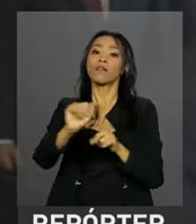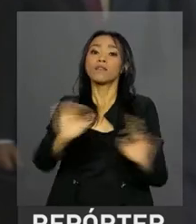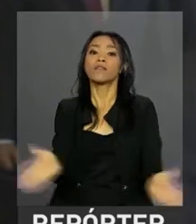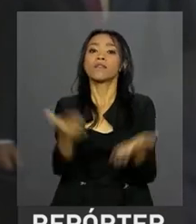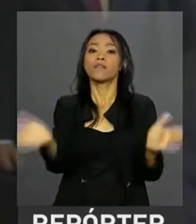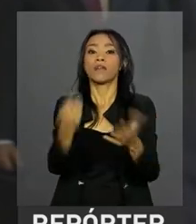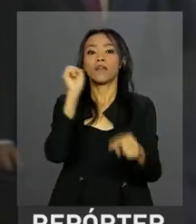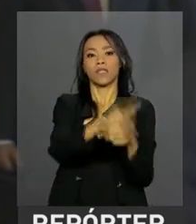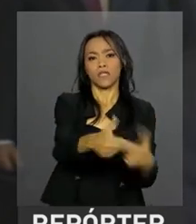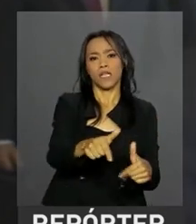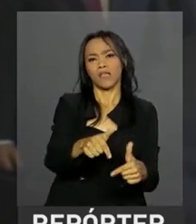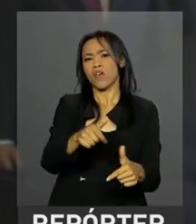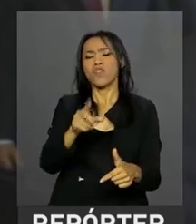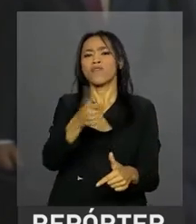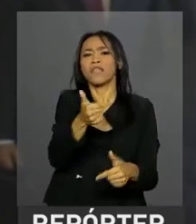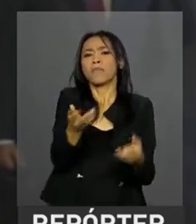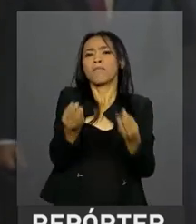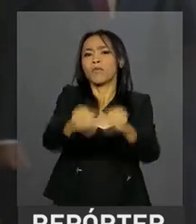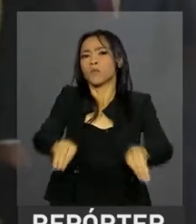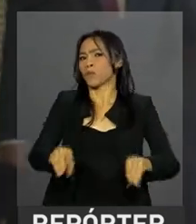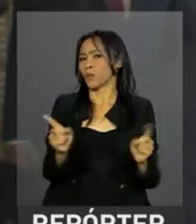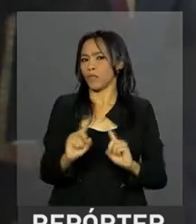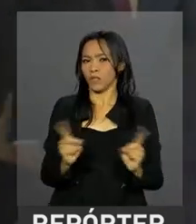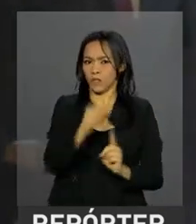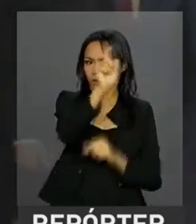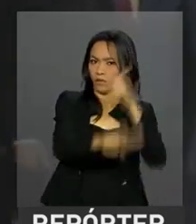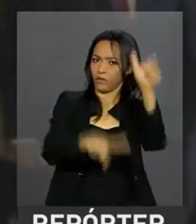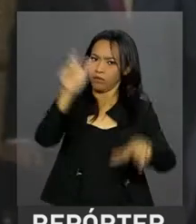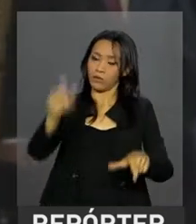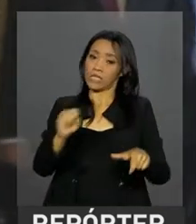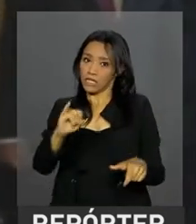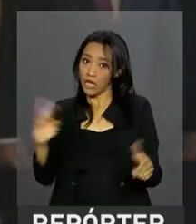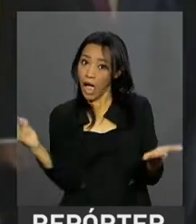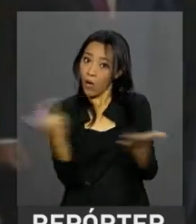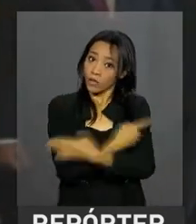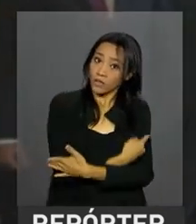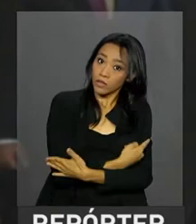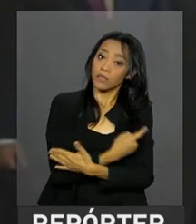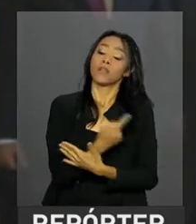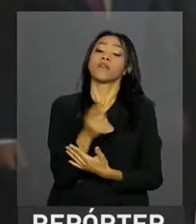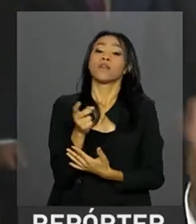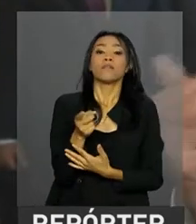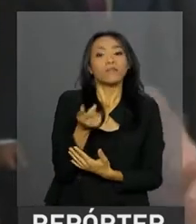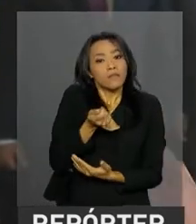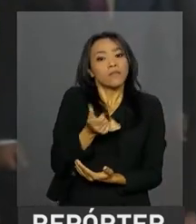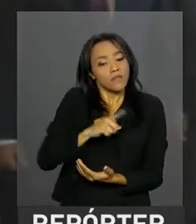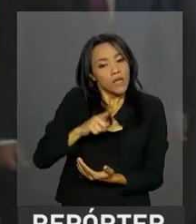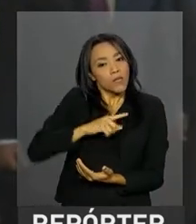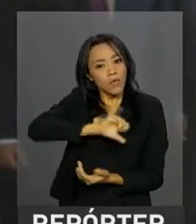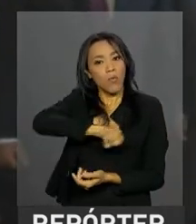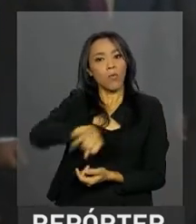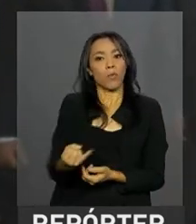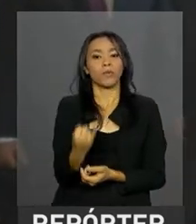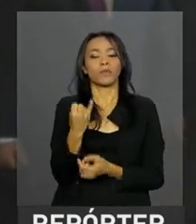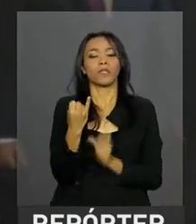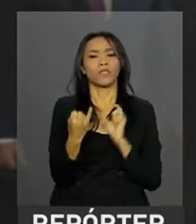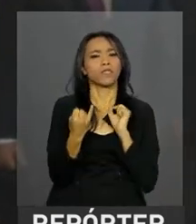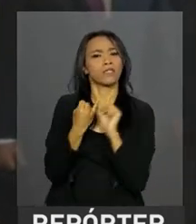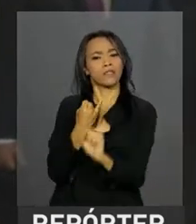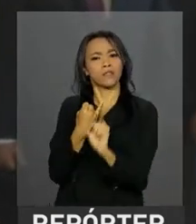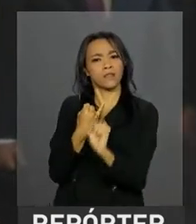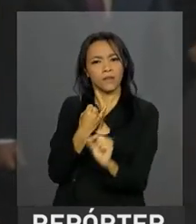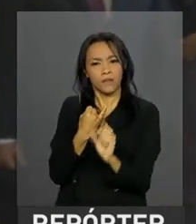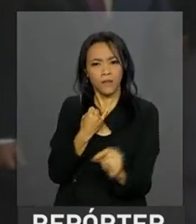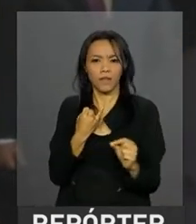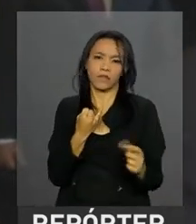prejuízo sequer aos trabalhadores. Se algum dado for apontado, nós temos dito com muita frequência, ainda temos oportunidade de, seja